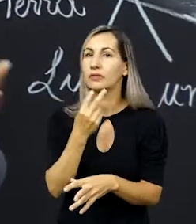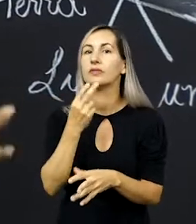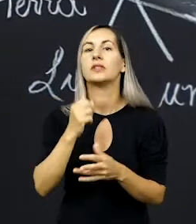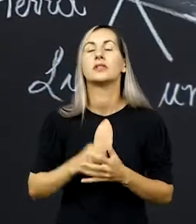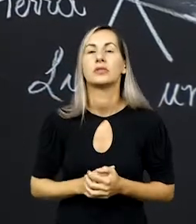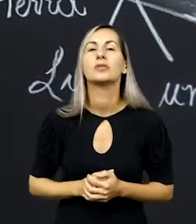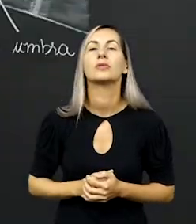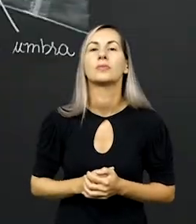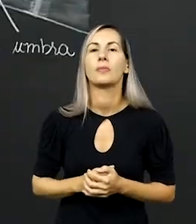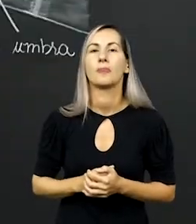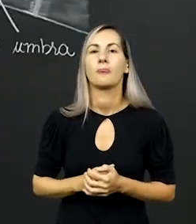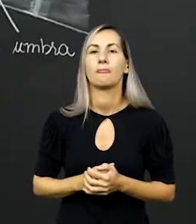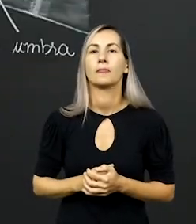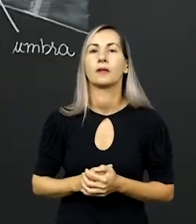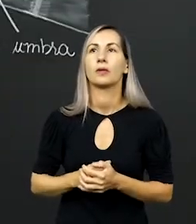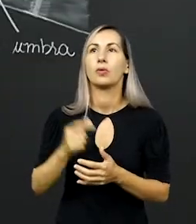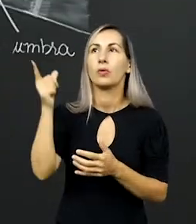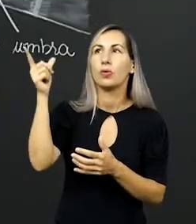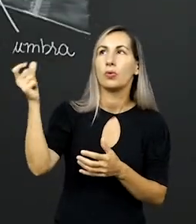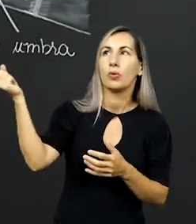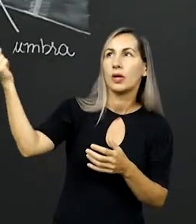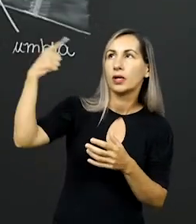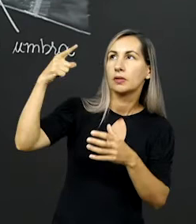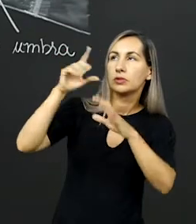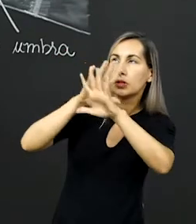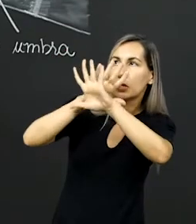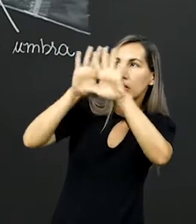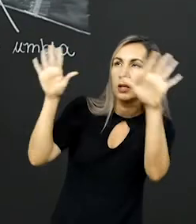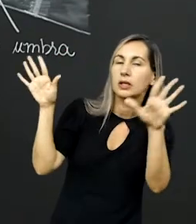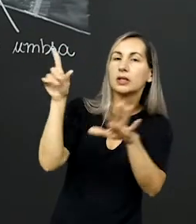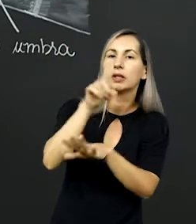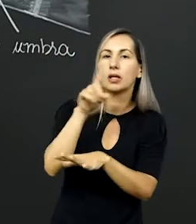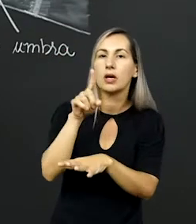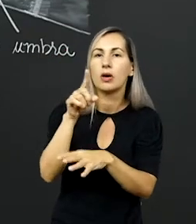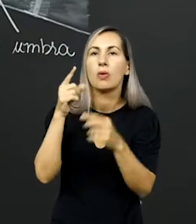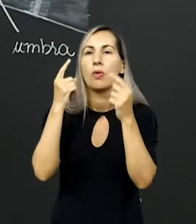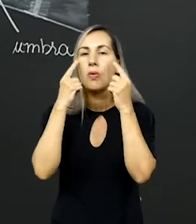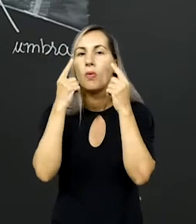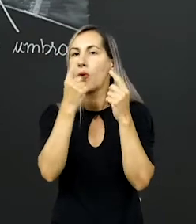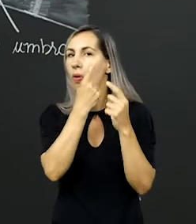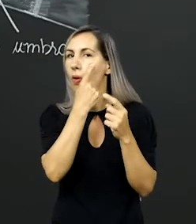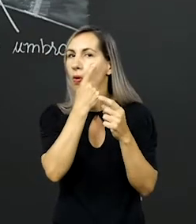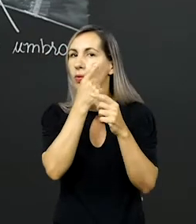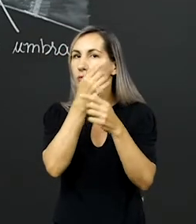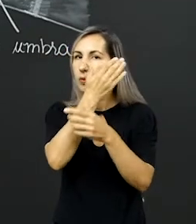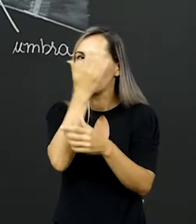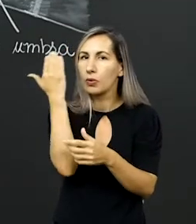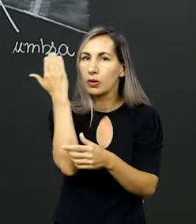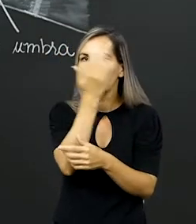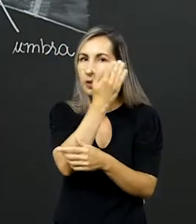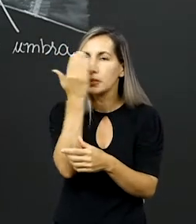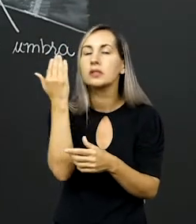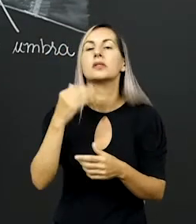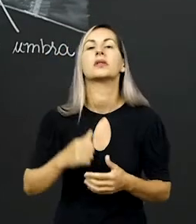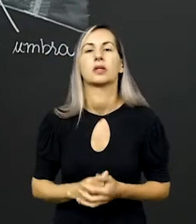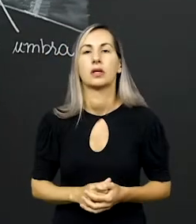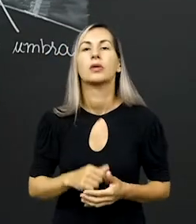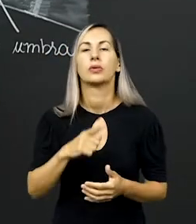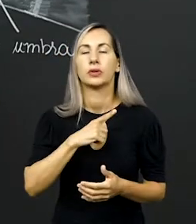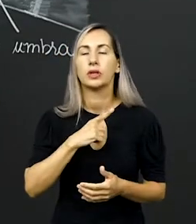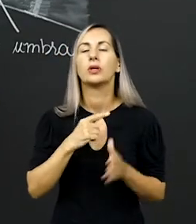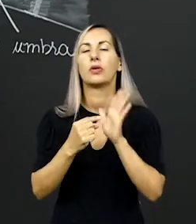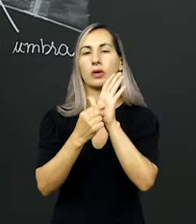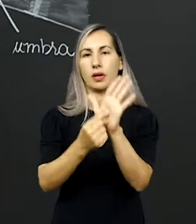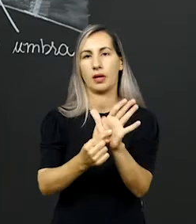cegueira. Nem no eclipse deve ser visto. Então, tem que se usar um óculos, um filtro especial que é